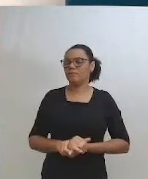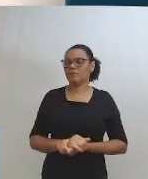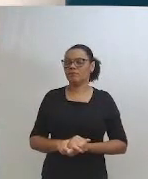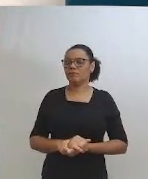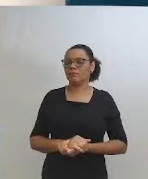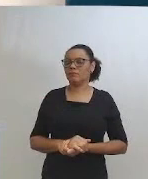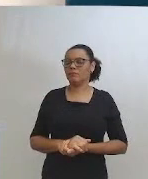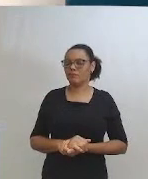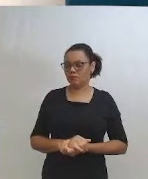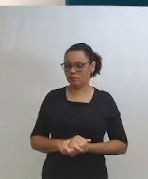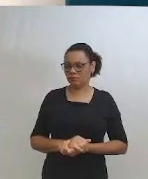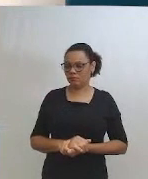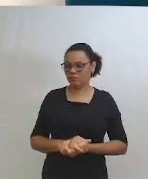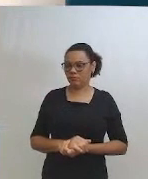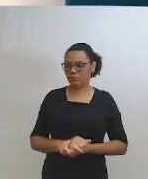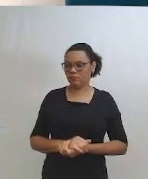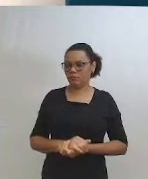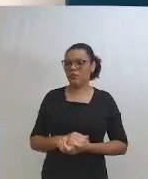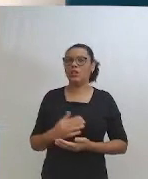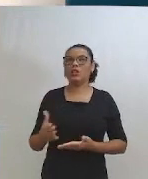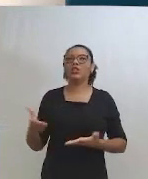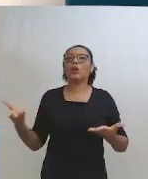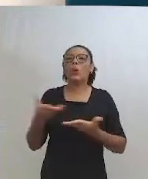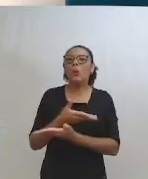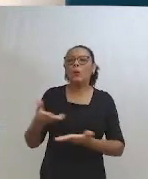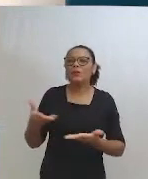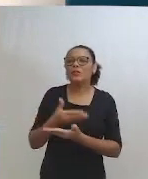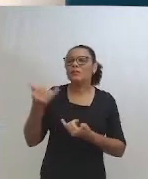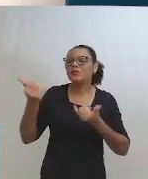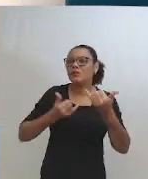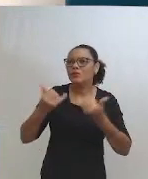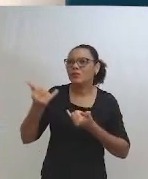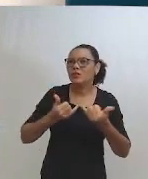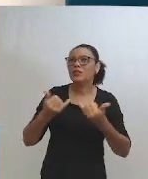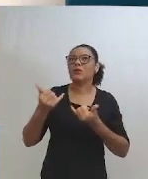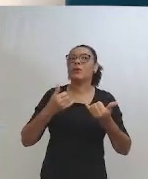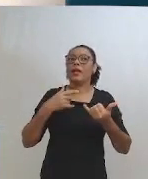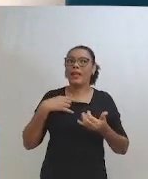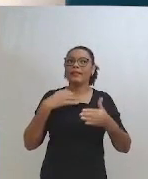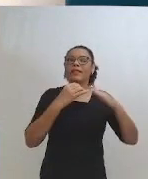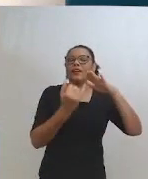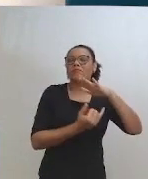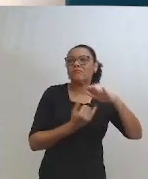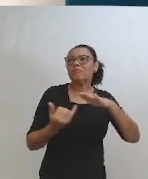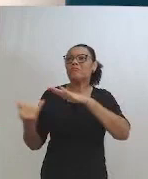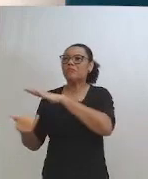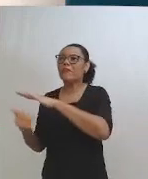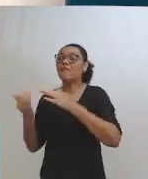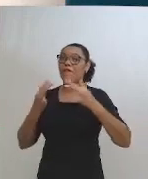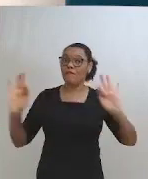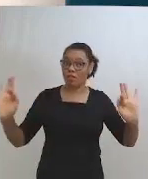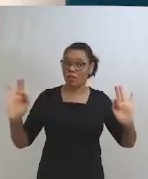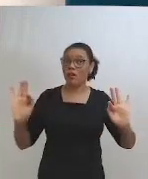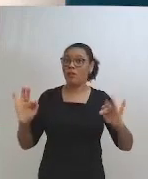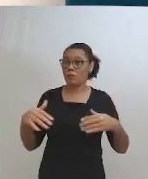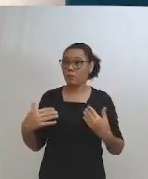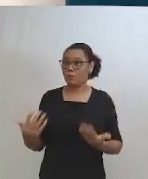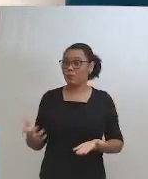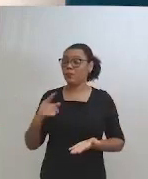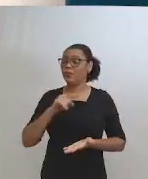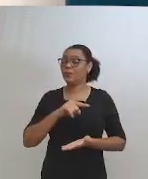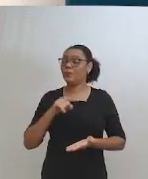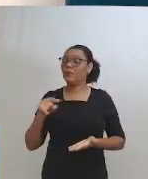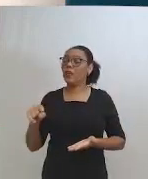já que o compartilhamento de informações entre os órgãos federais de fiscalização de atividades financeiras e de fiscalização tributária e o Ministério Público